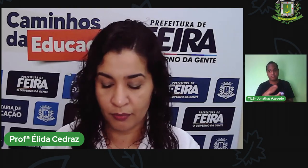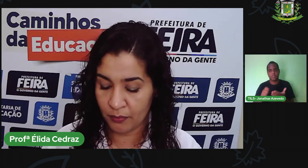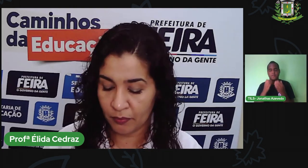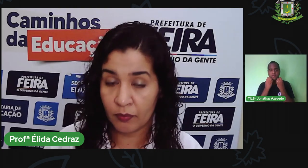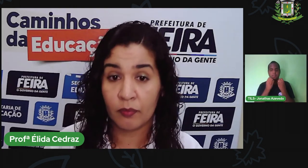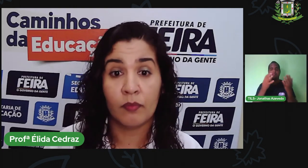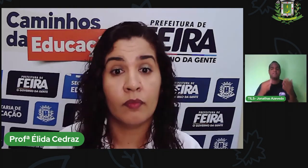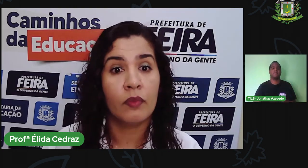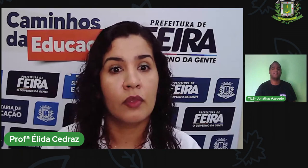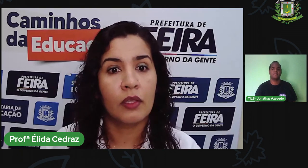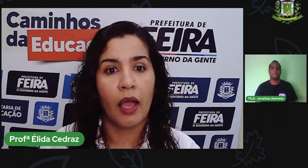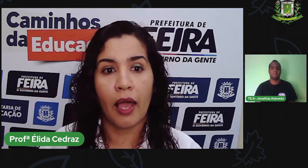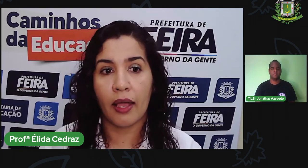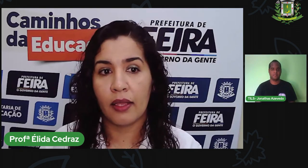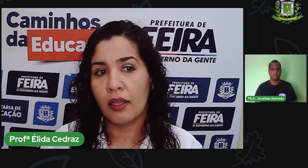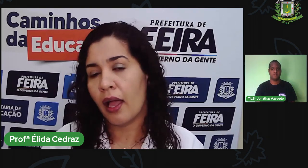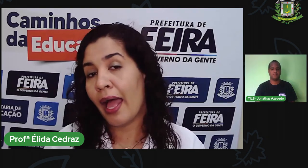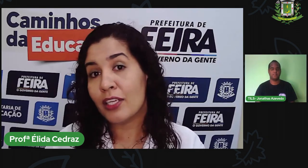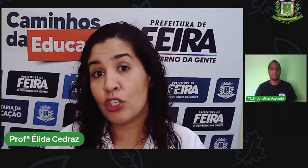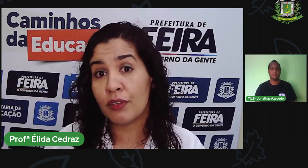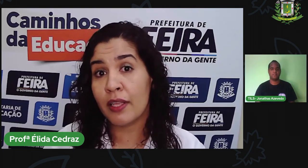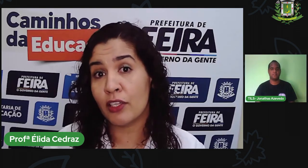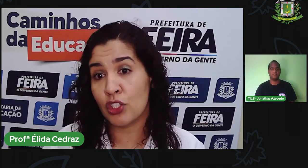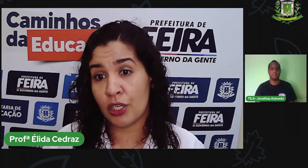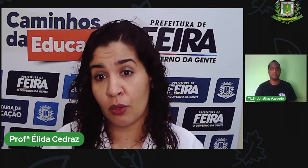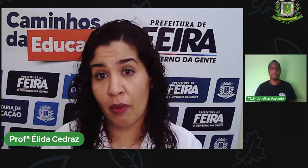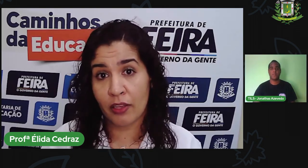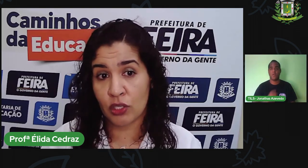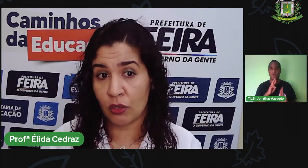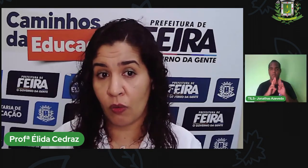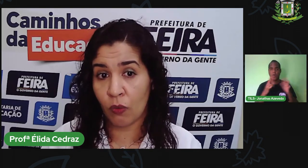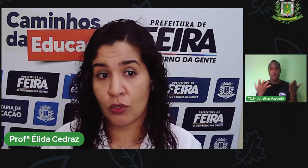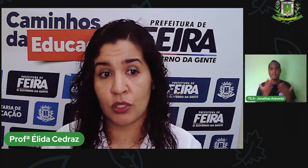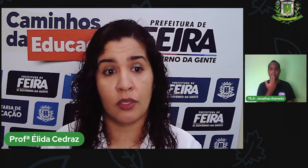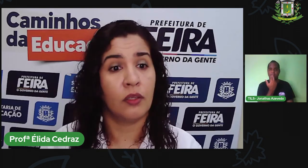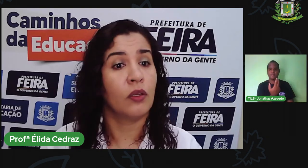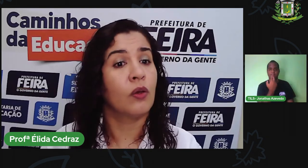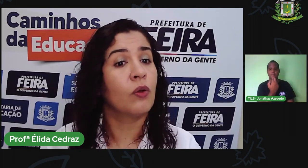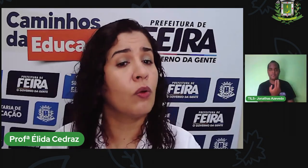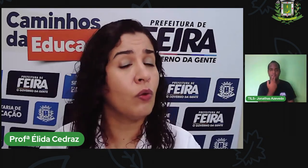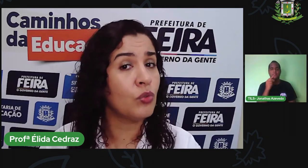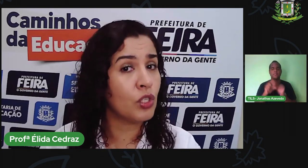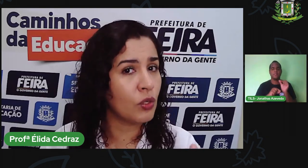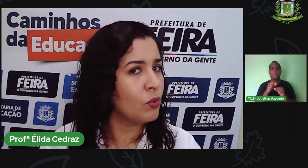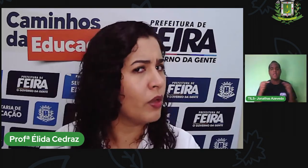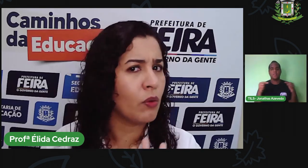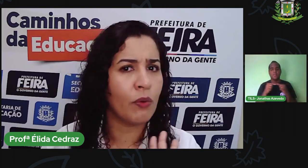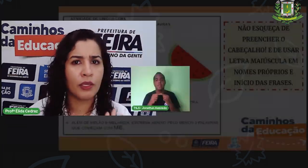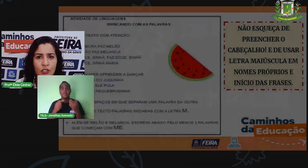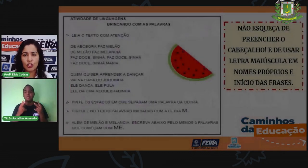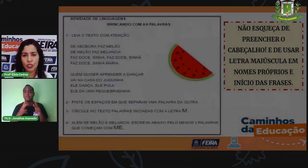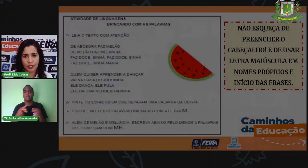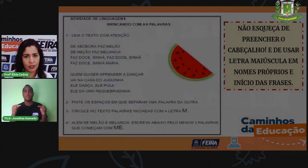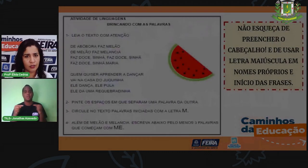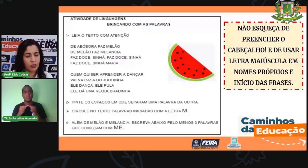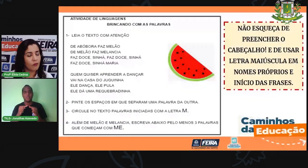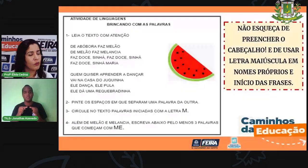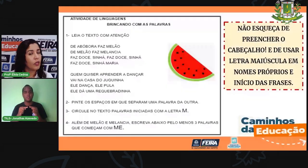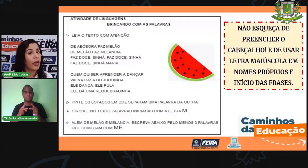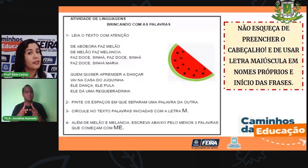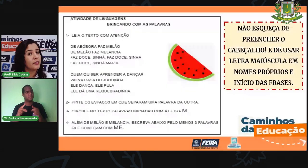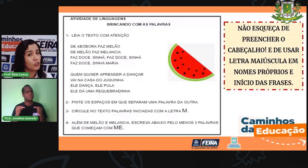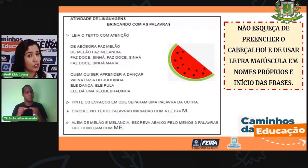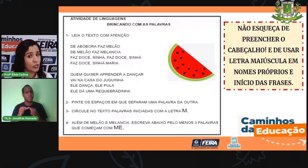bom? A atividade de linguagem Hoje Continua com cantigas